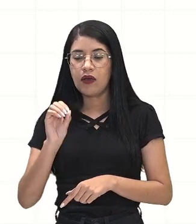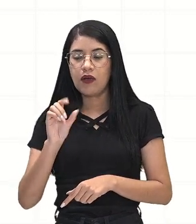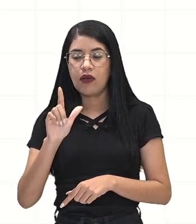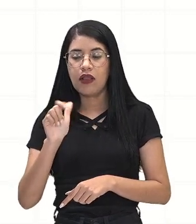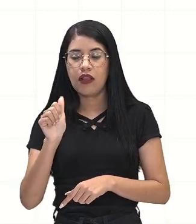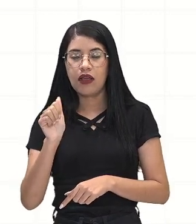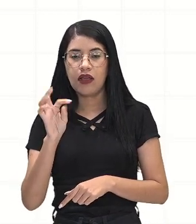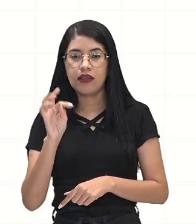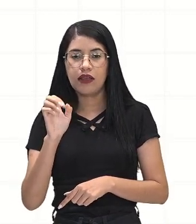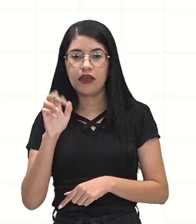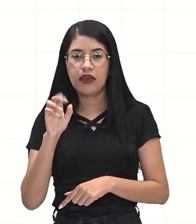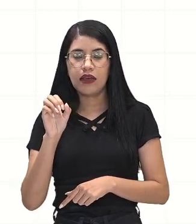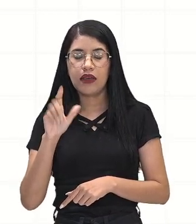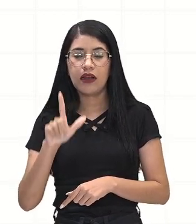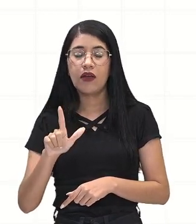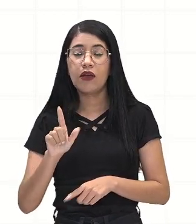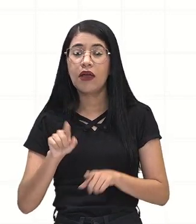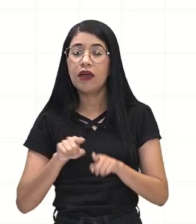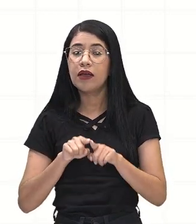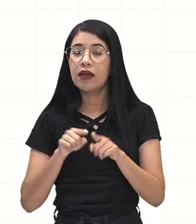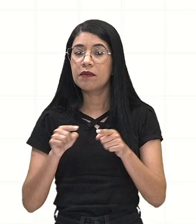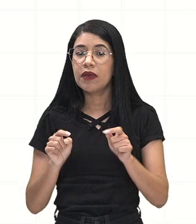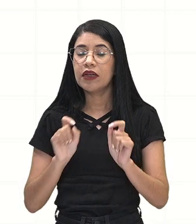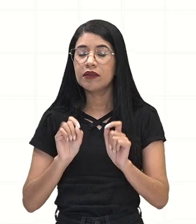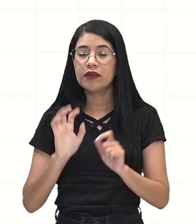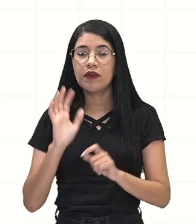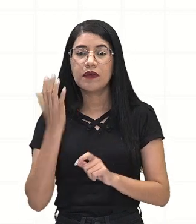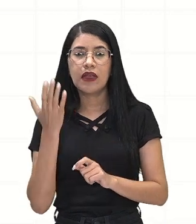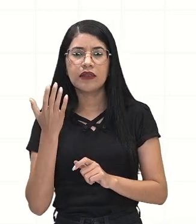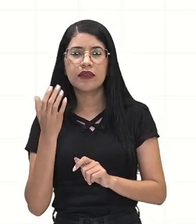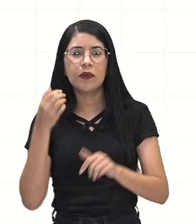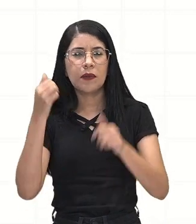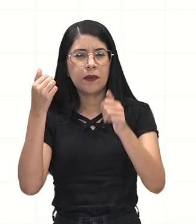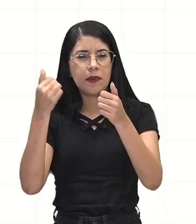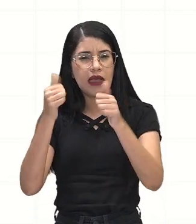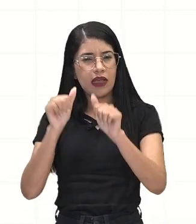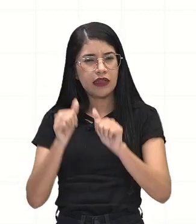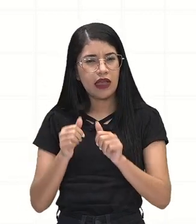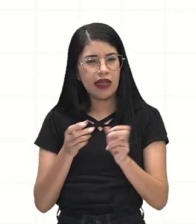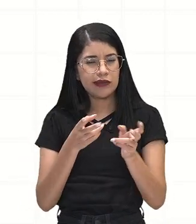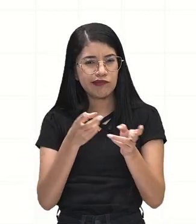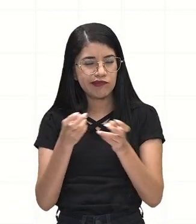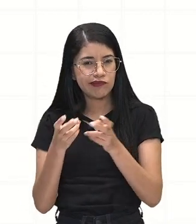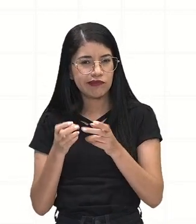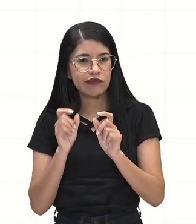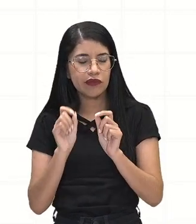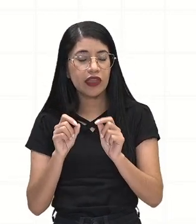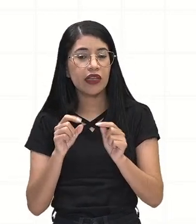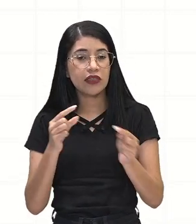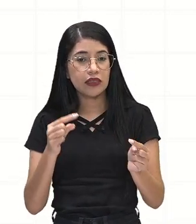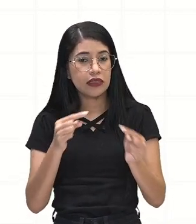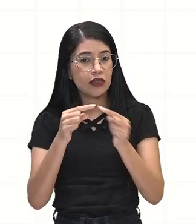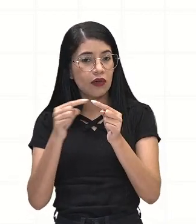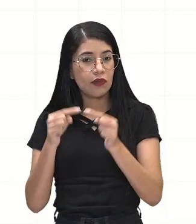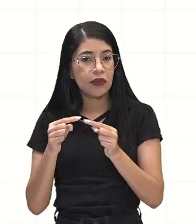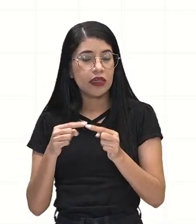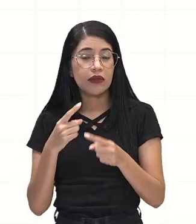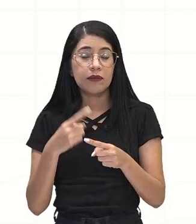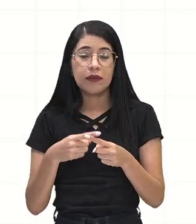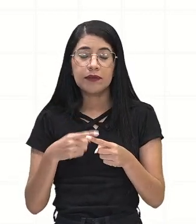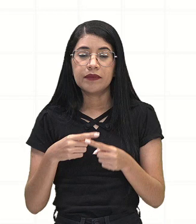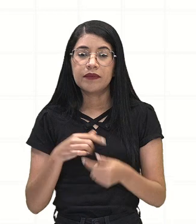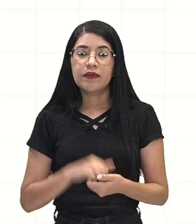lado. Porém, eu posso analisar aqui, eu posso ver que eles são correspondentes. Por quê? Se